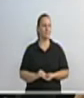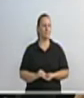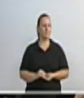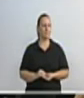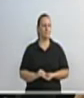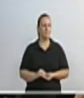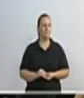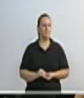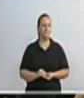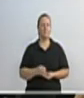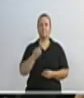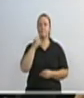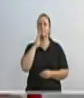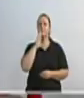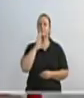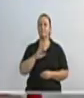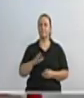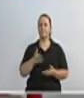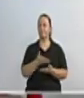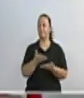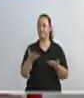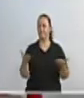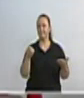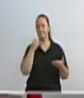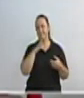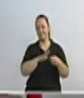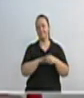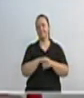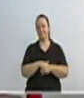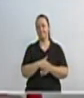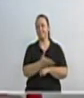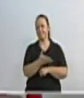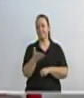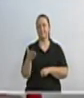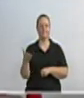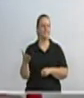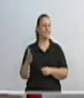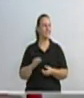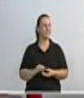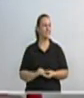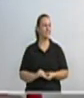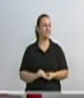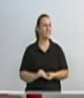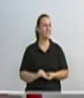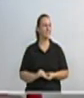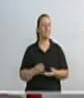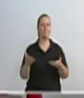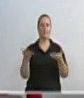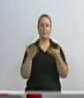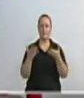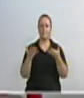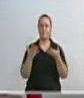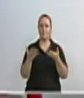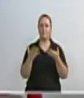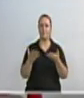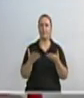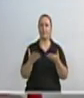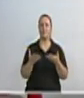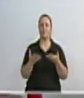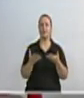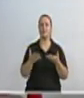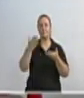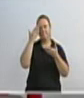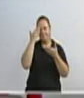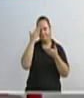Boa tarde a todos, boa noite, né? Boa noite a todos. Quero agradecer aqui o convite que nos